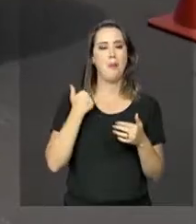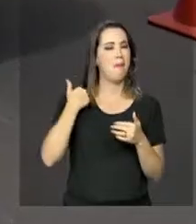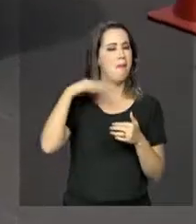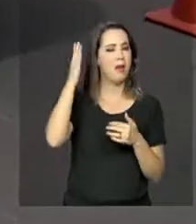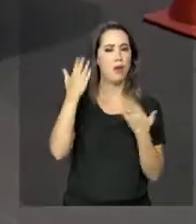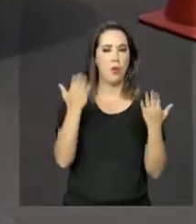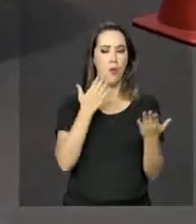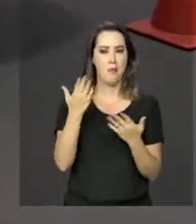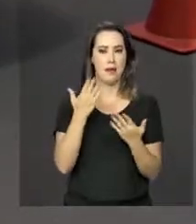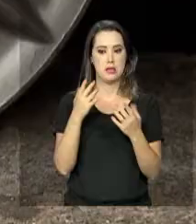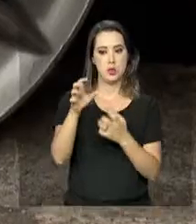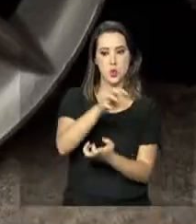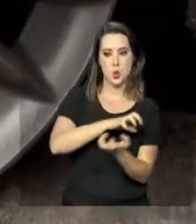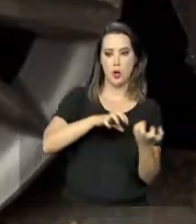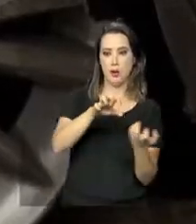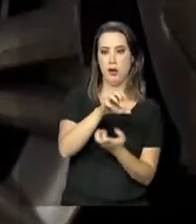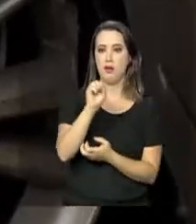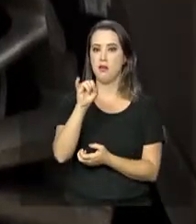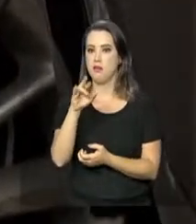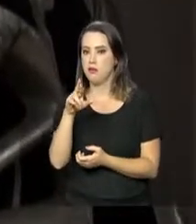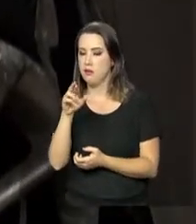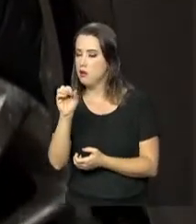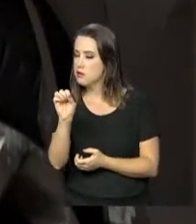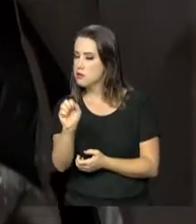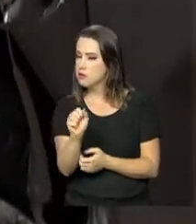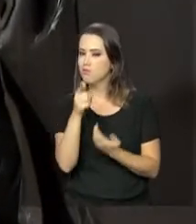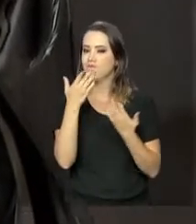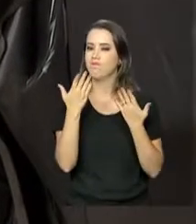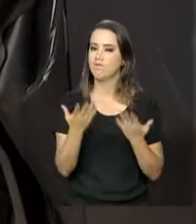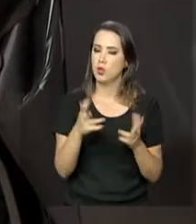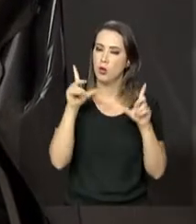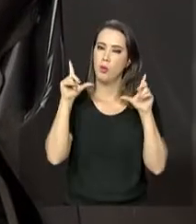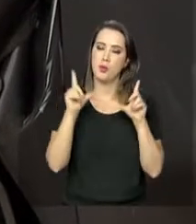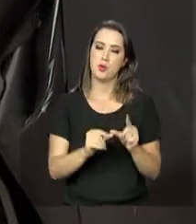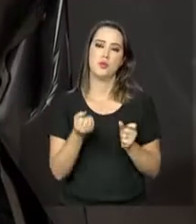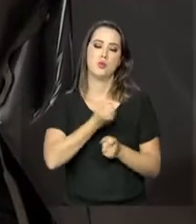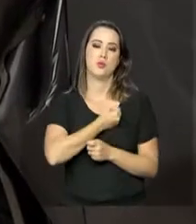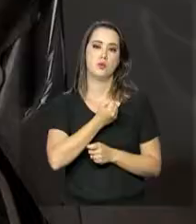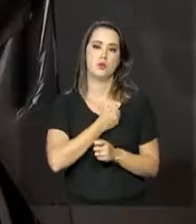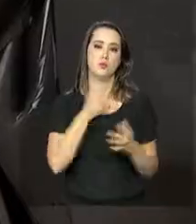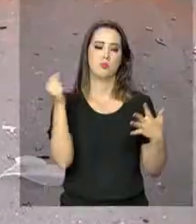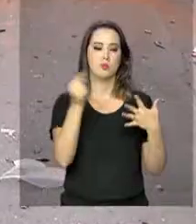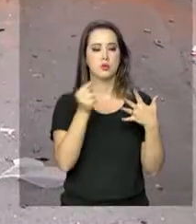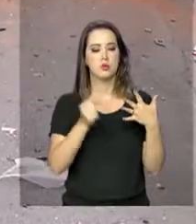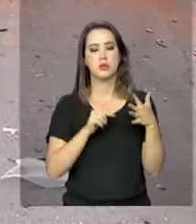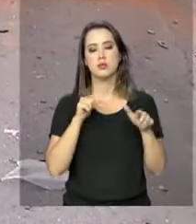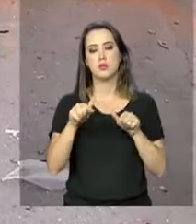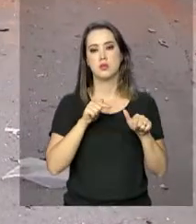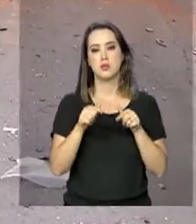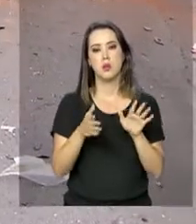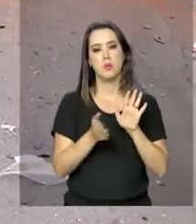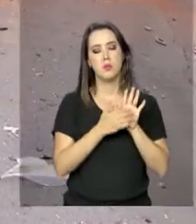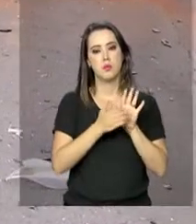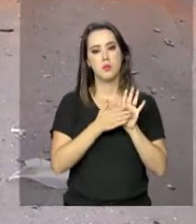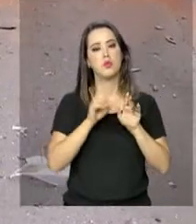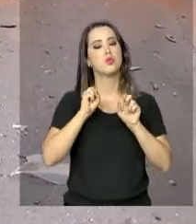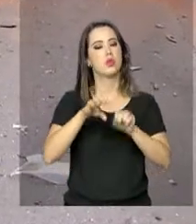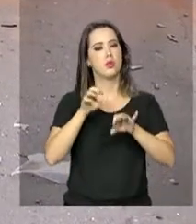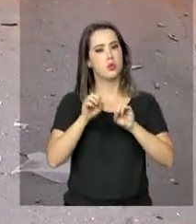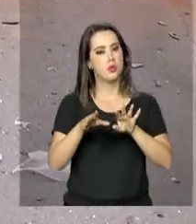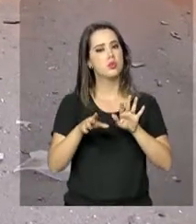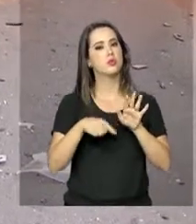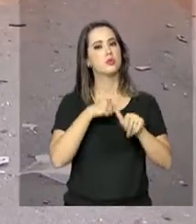na guerra da síria no mesmo período para reduzir esses números o plano prevê diversas ações como projectos educativos